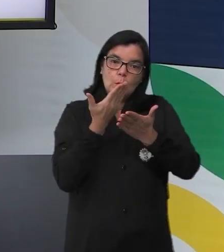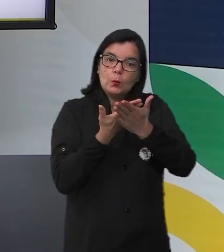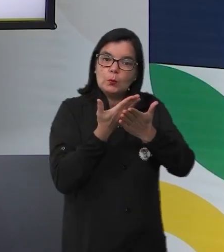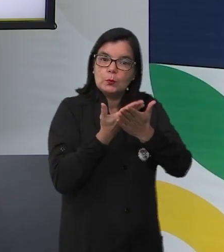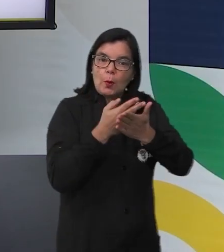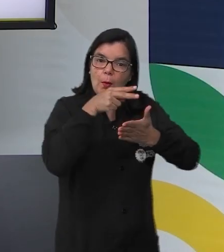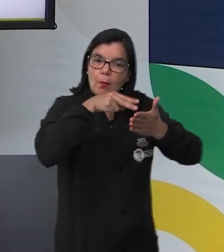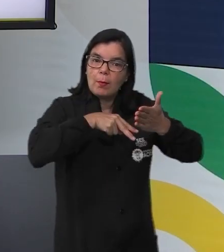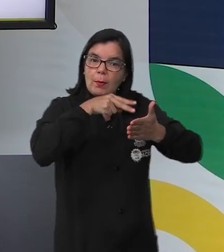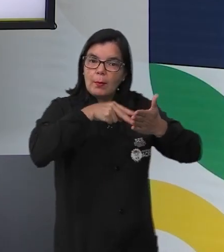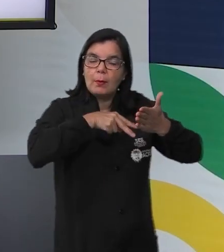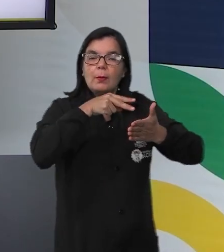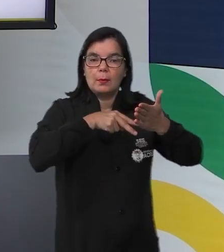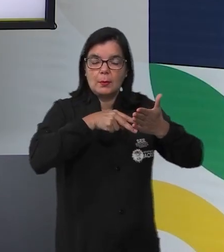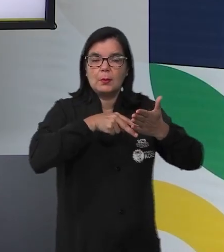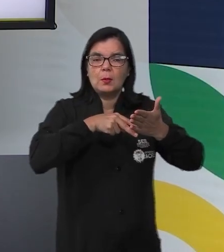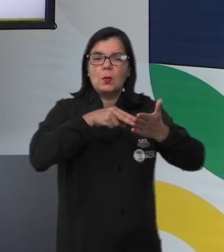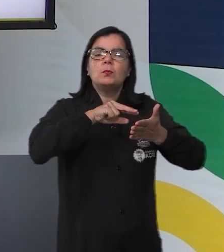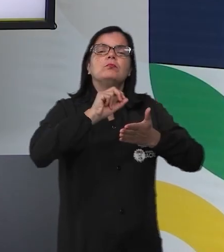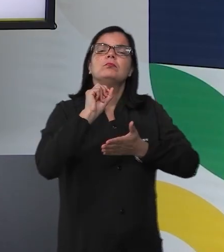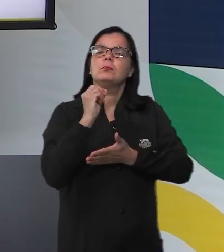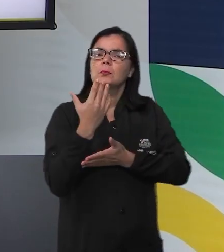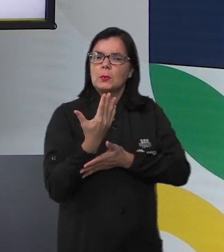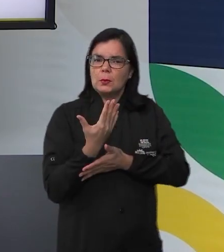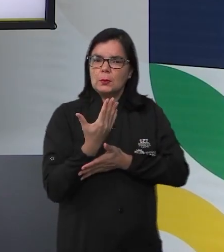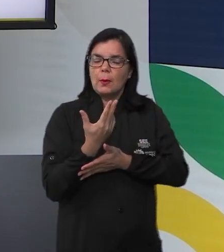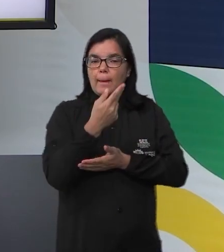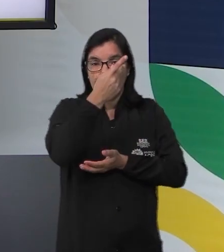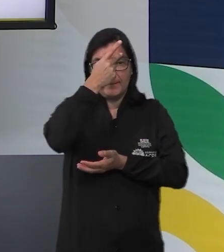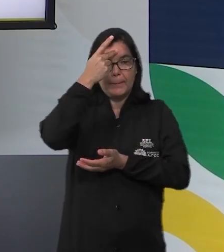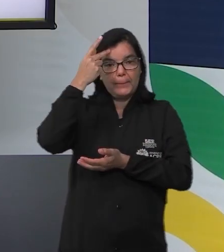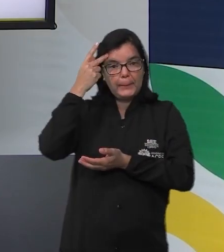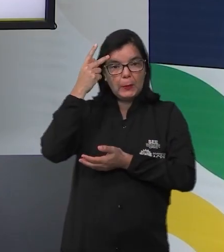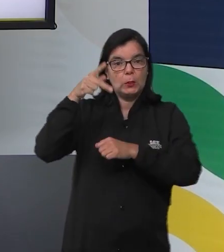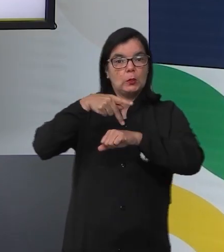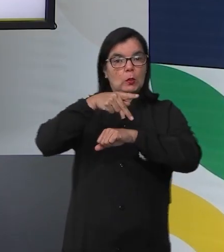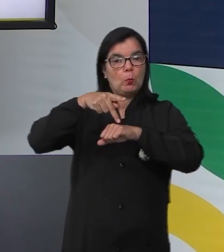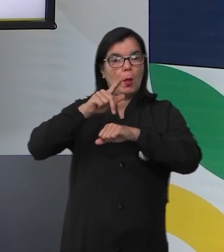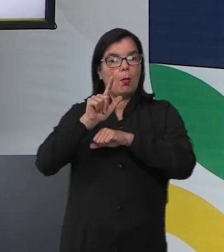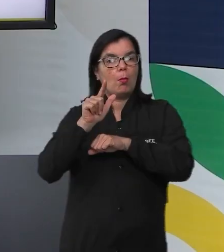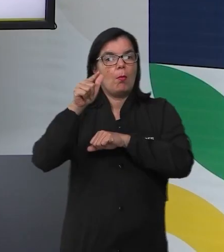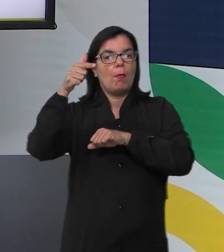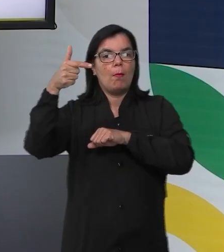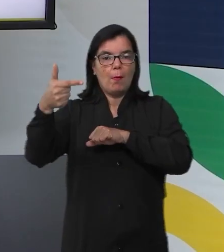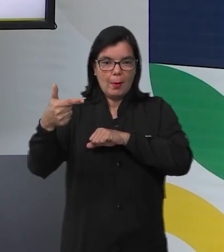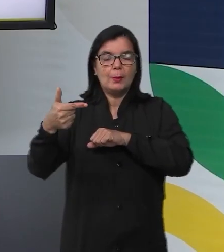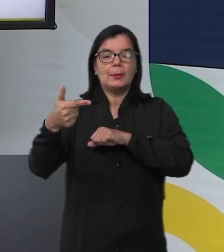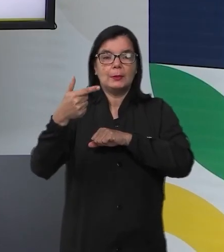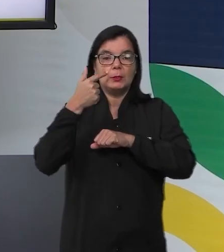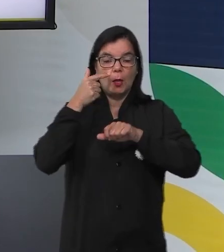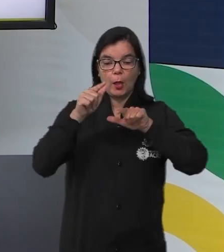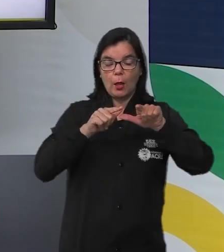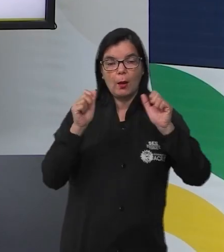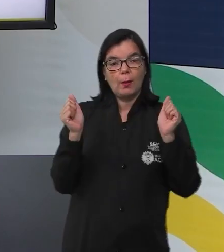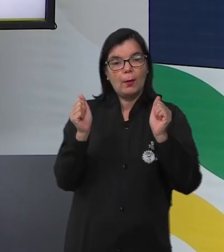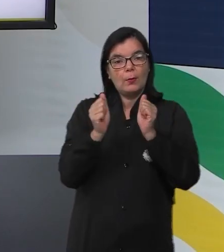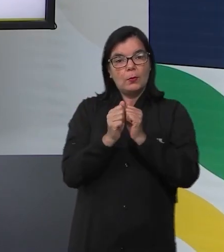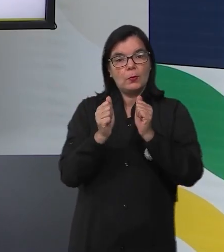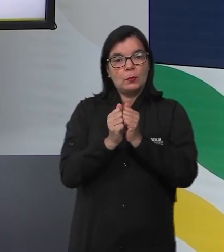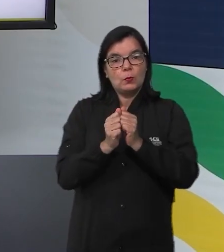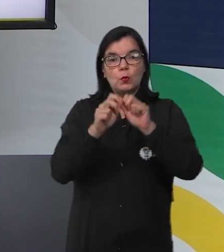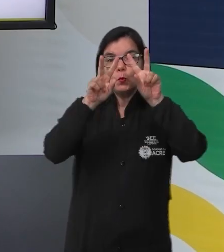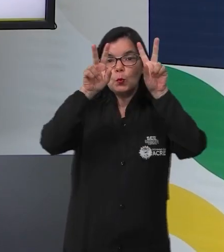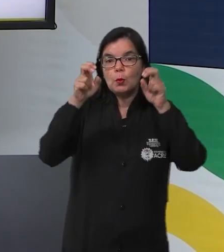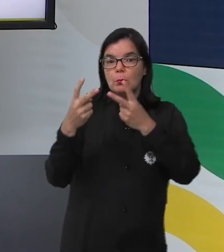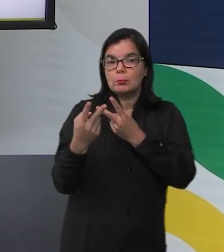estudando. Isso faz... O que isso acontece? Pessoas de países diferentes acabam trabalhando juntos em um mesmo